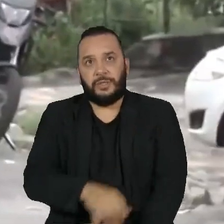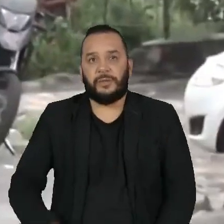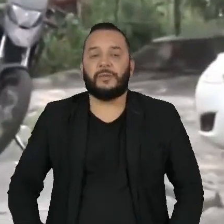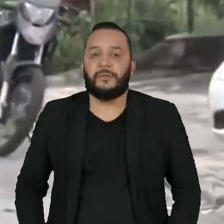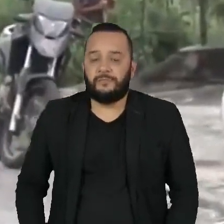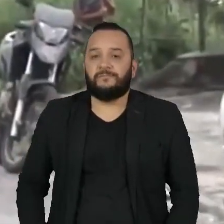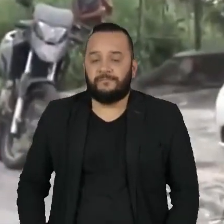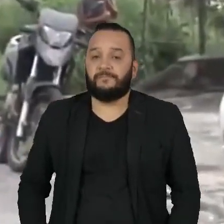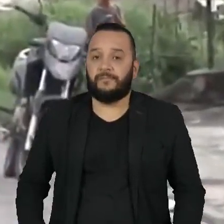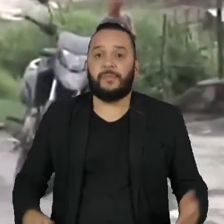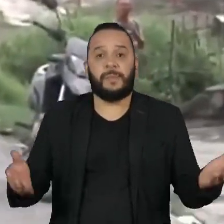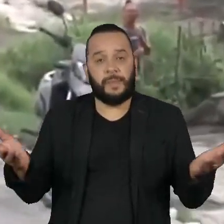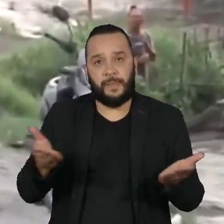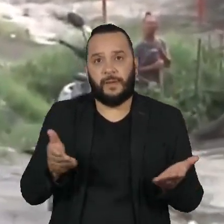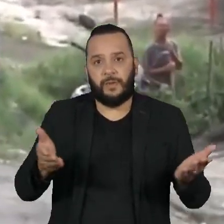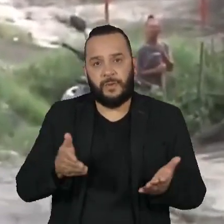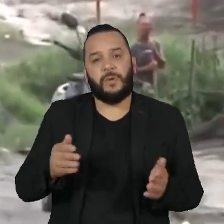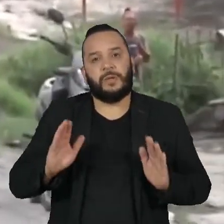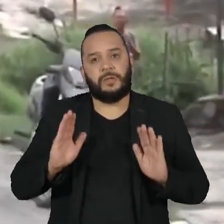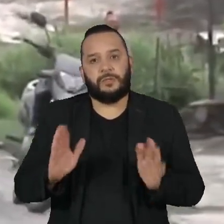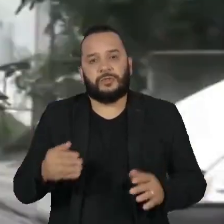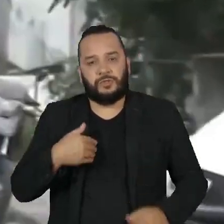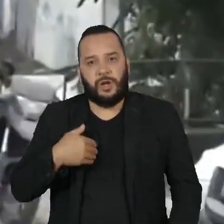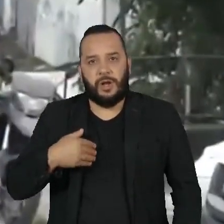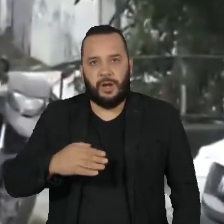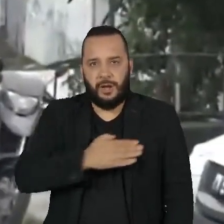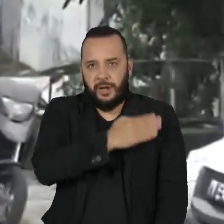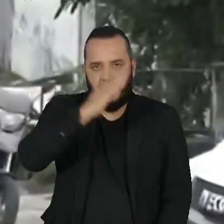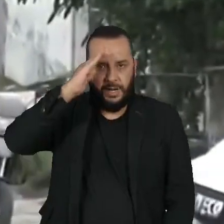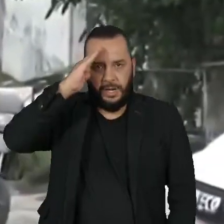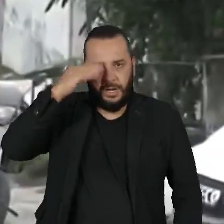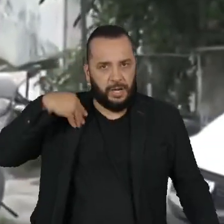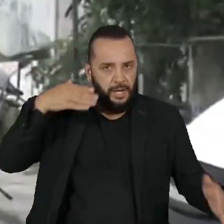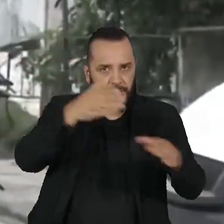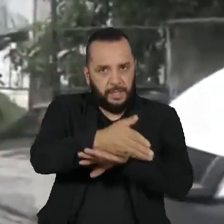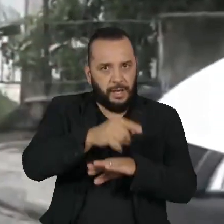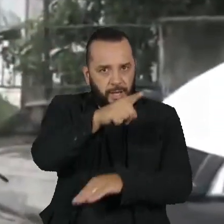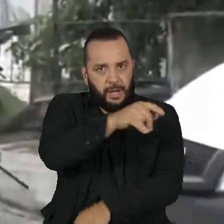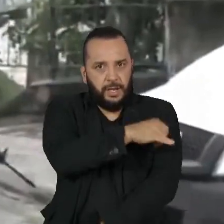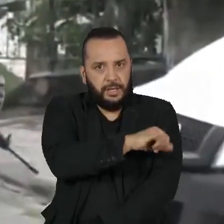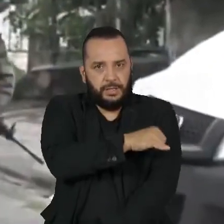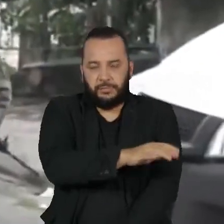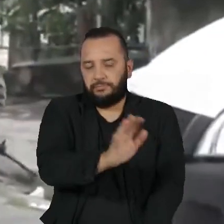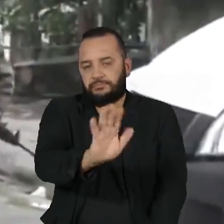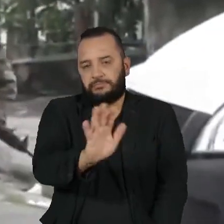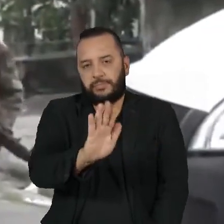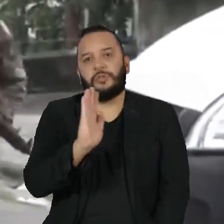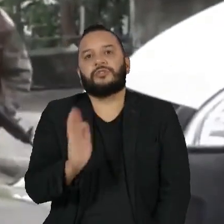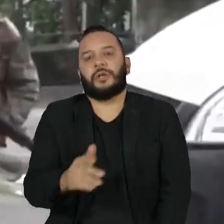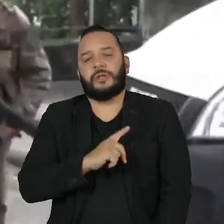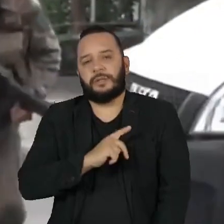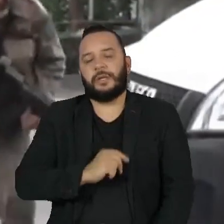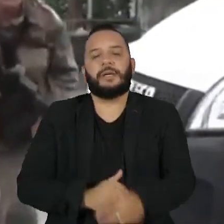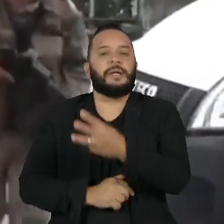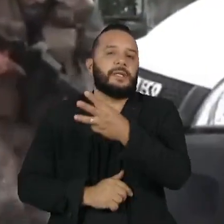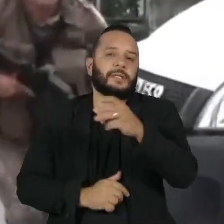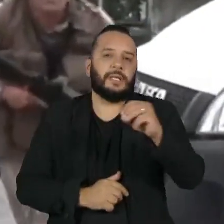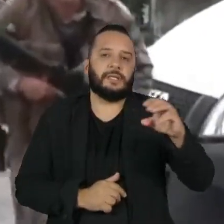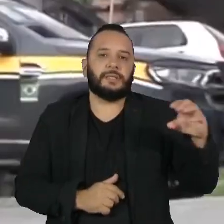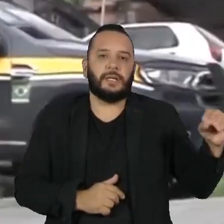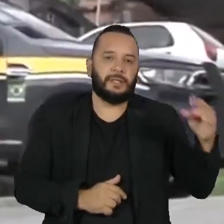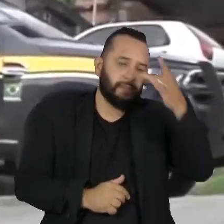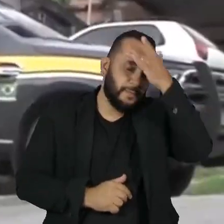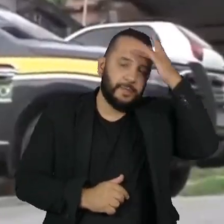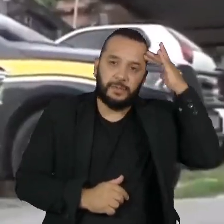está descartada a intervenção das Forças Armadas no estado o Rio de Janeiro Já possui o auxílio de 300 agentes da força nacional de